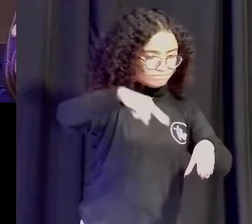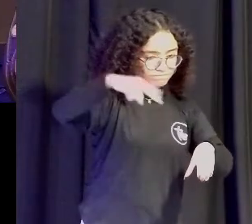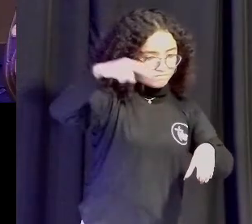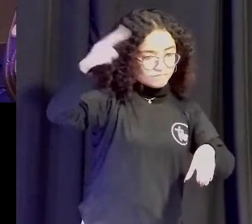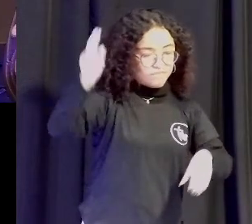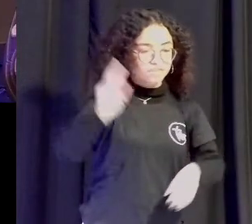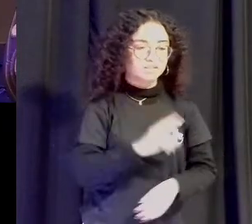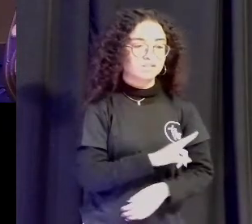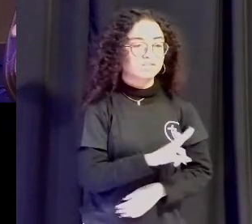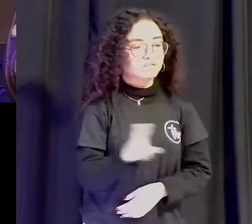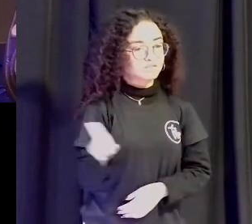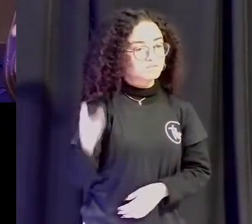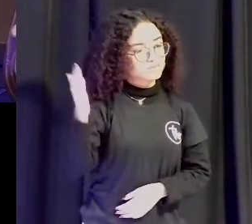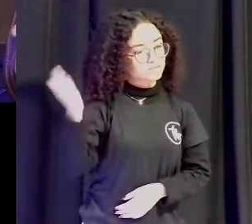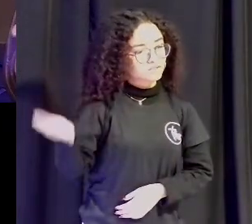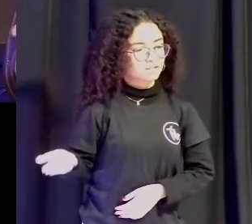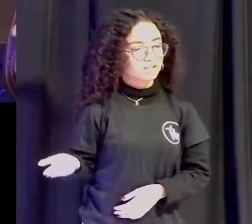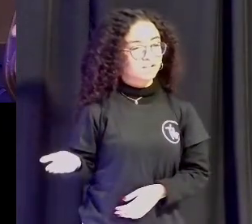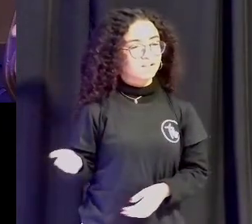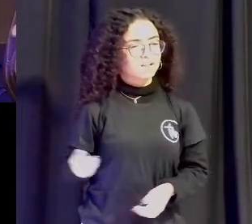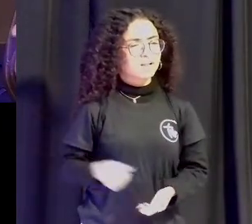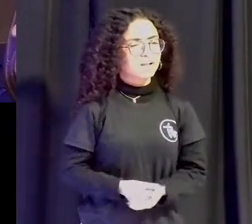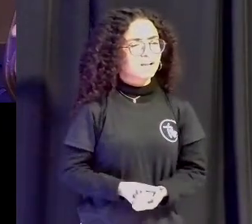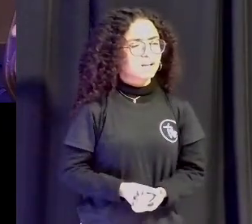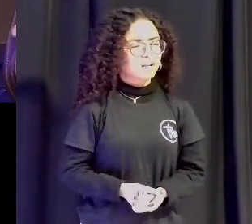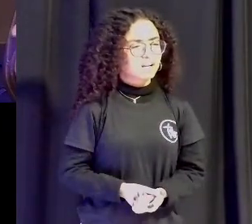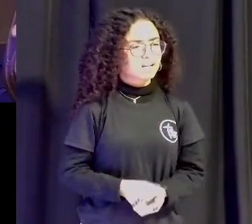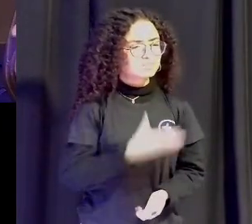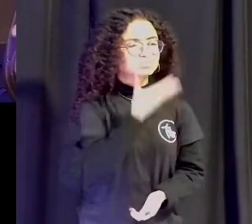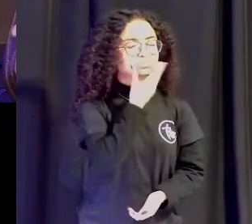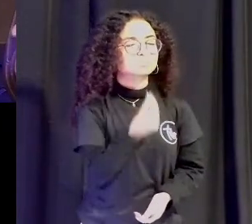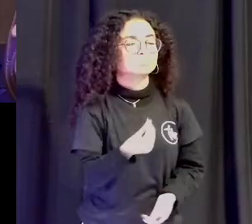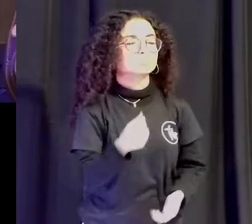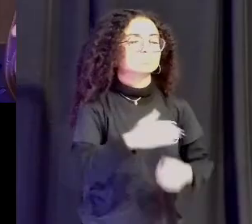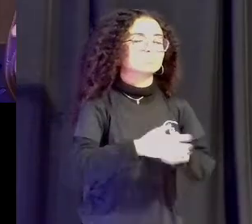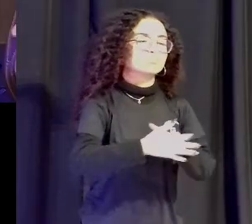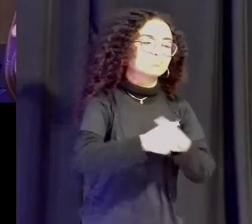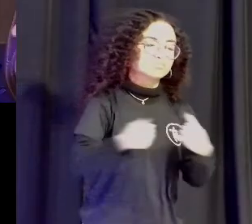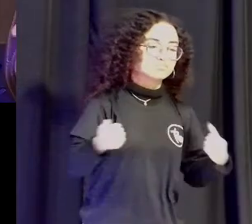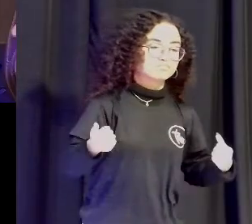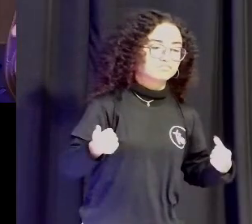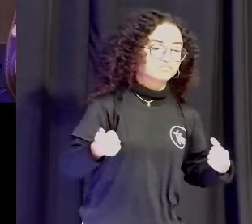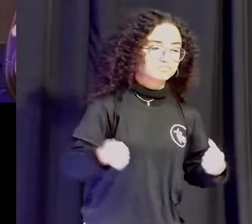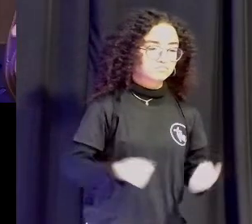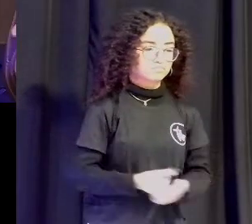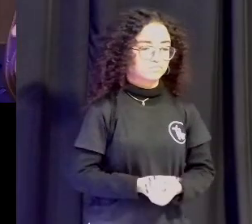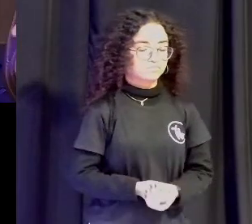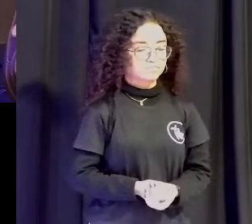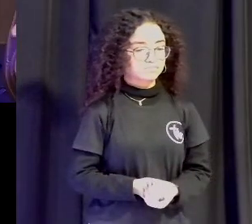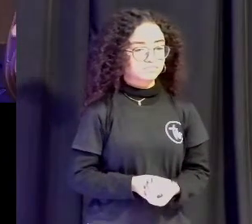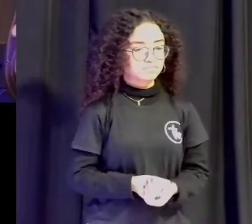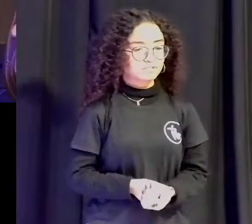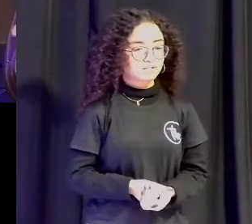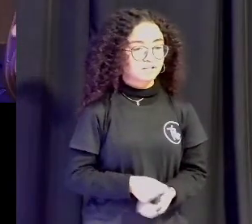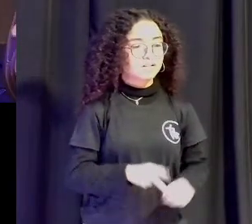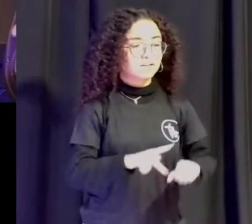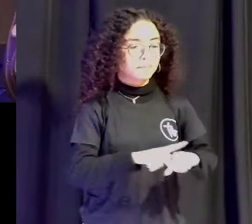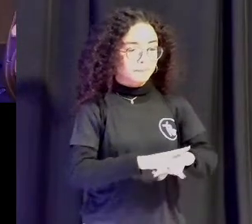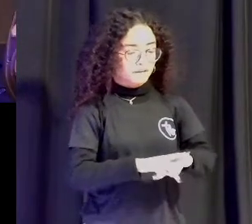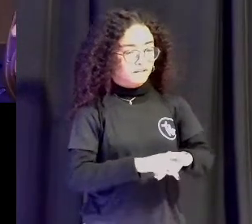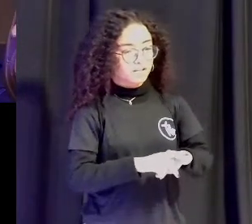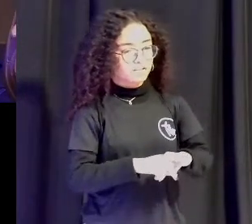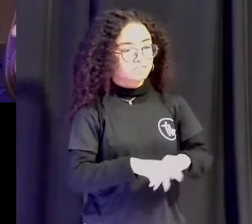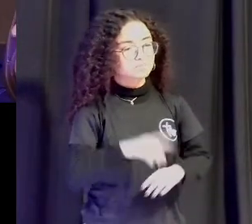que este está são diante de vocês. Pedro vai dizer